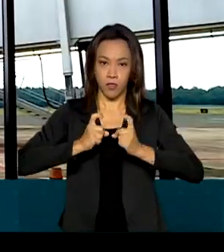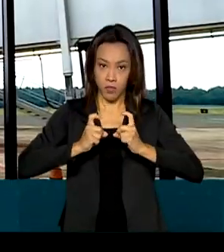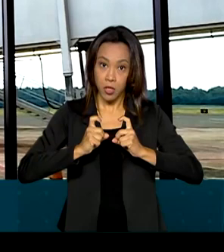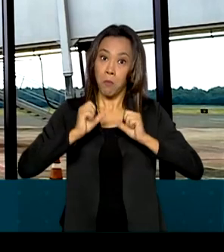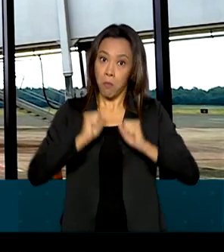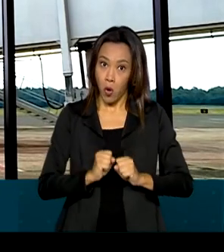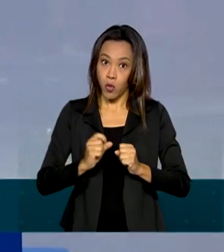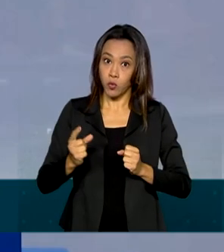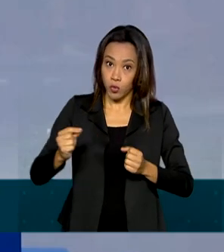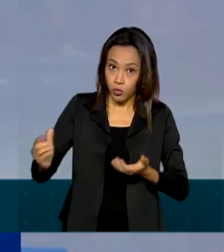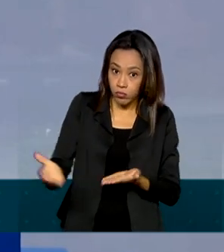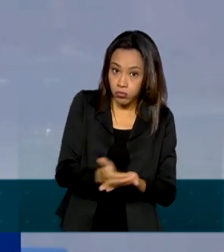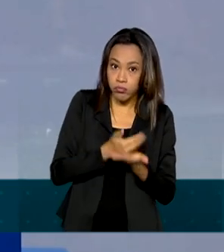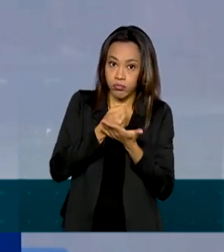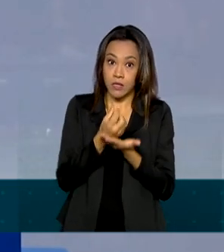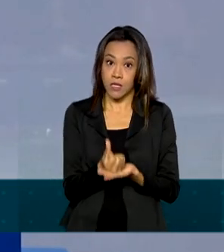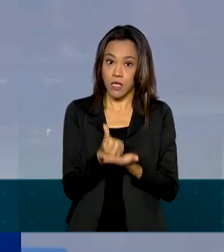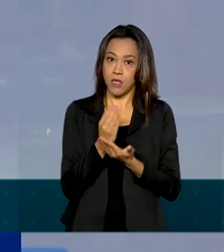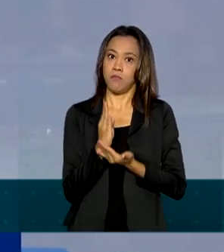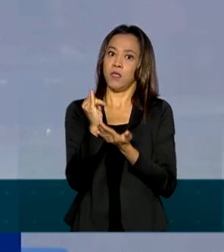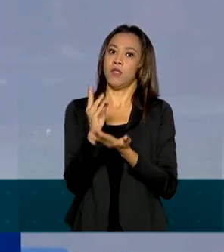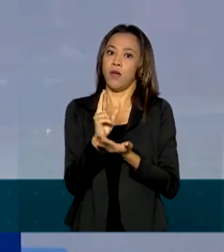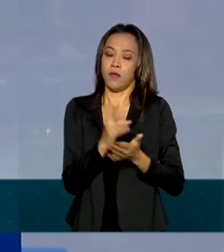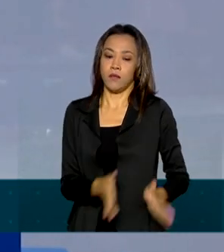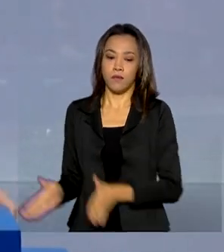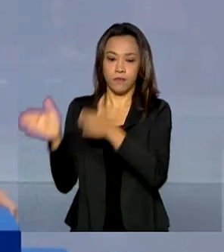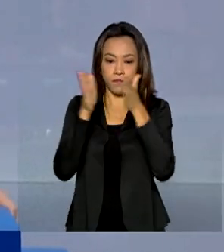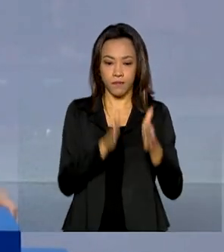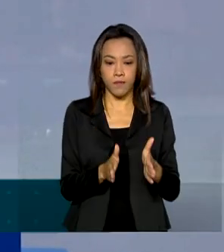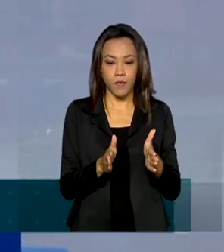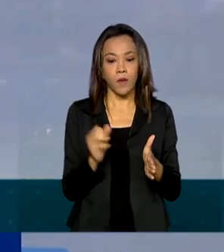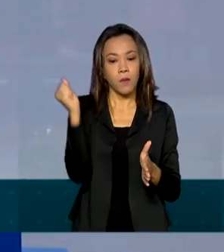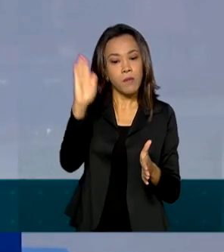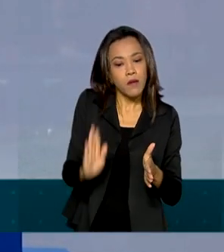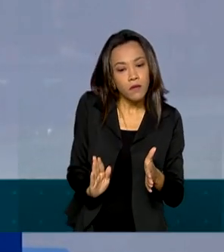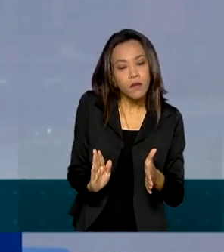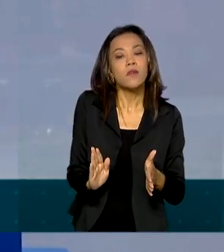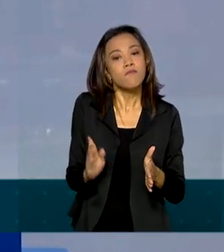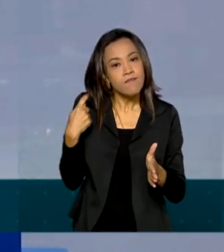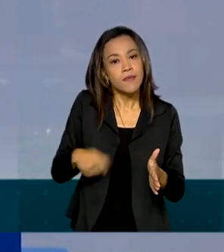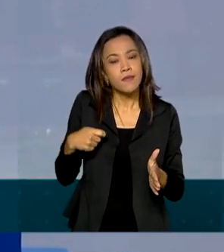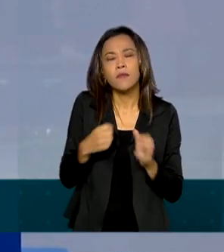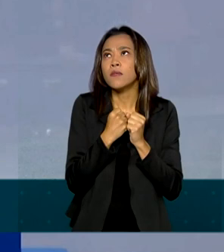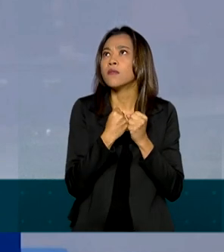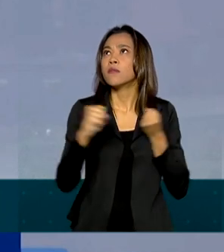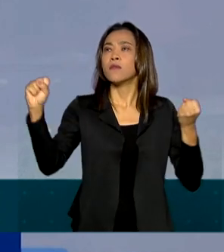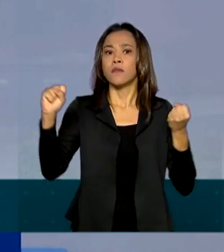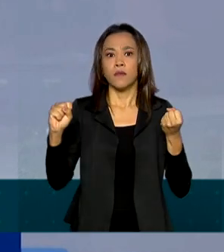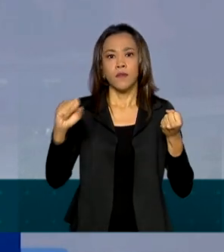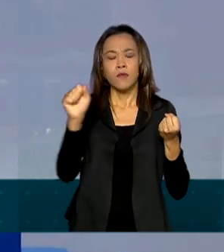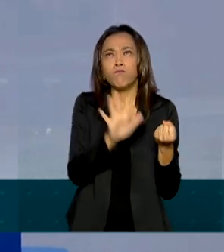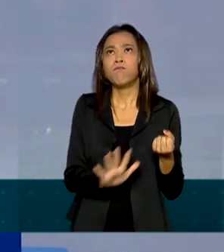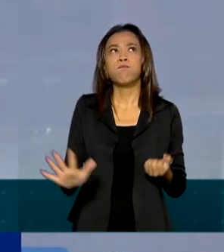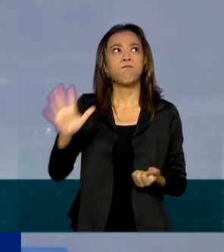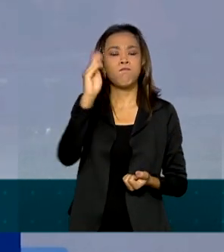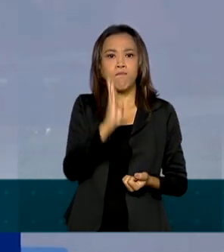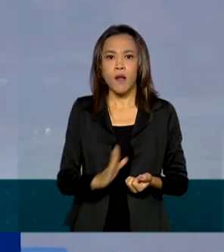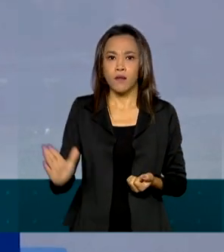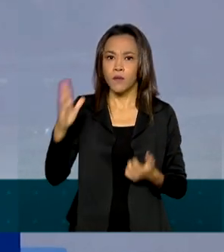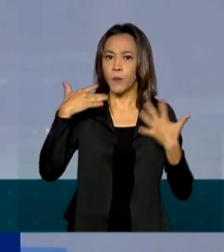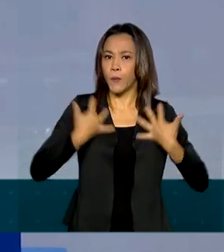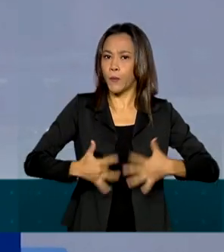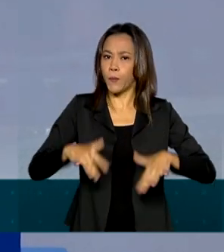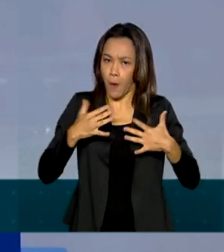6 bilhões de reais. O país merece esse crédito. Um país muito grande. Um país rico,